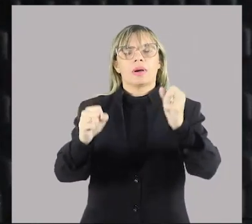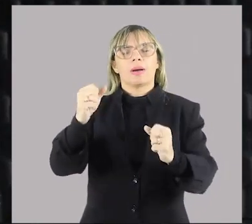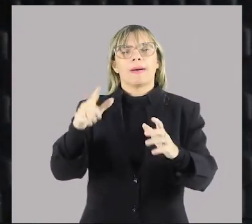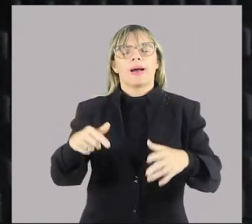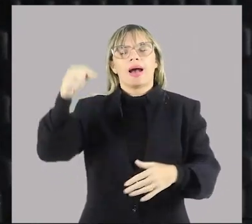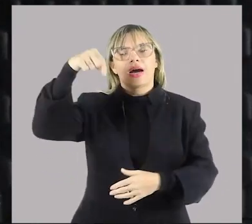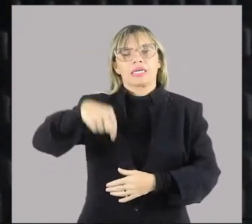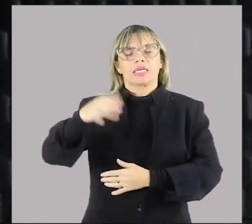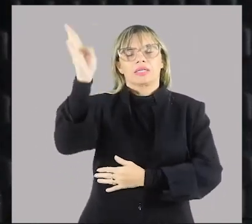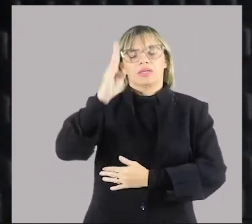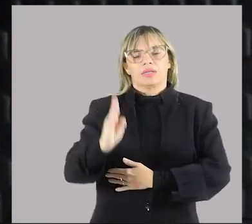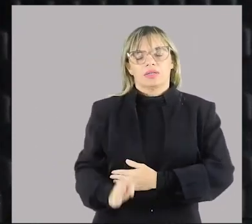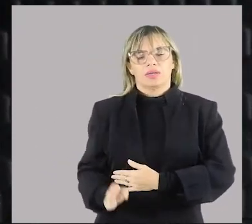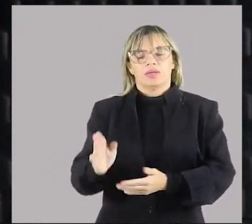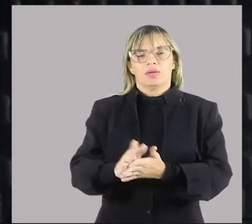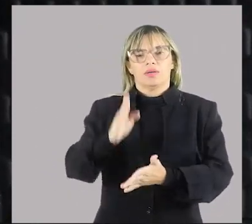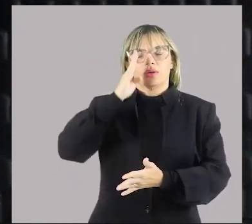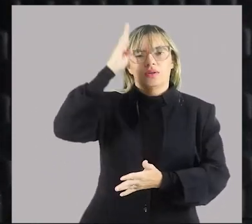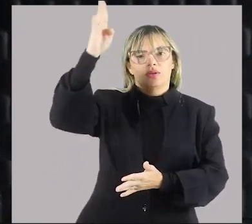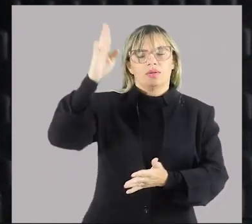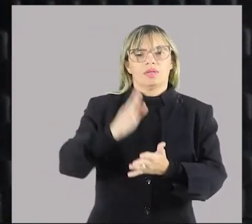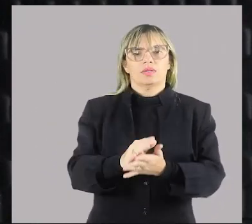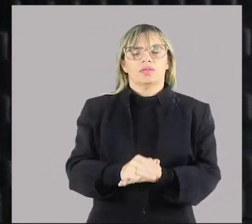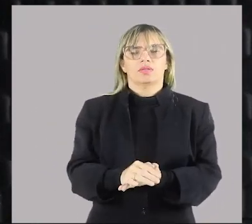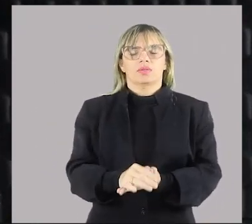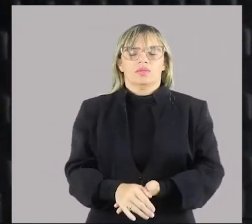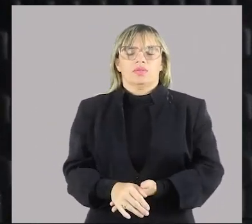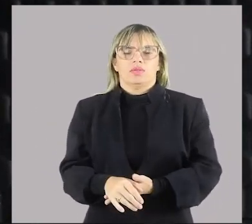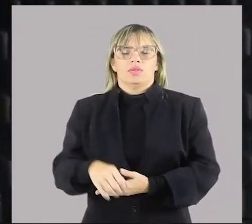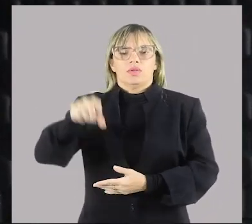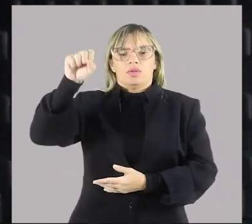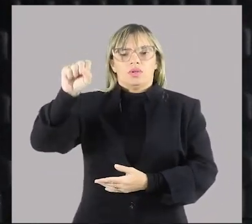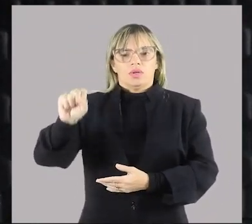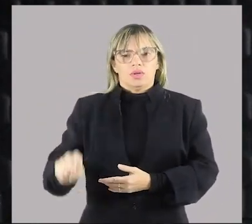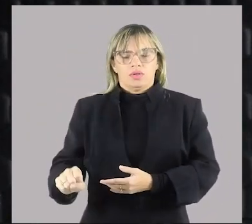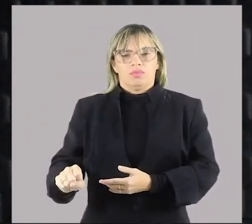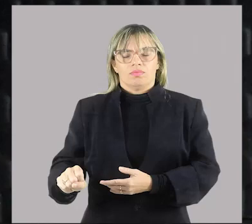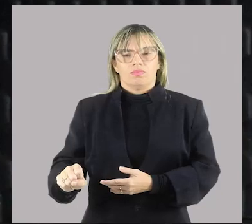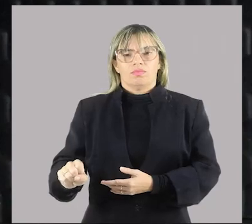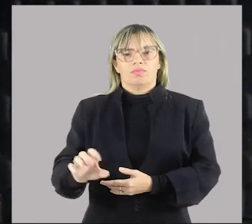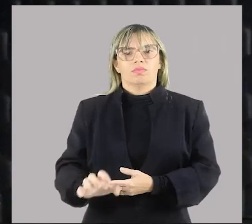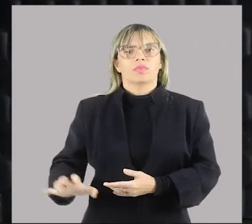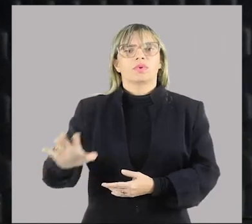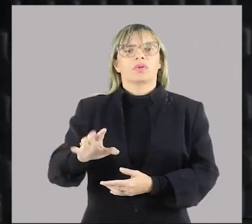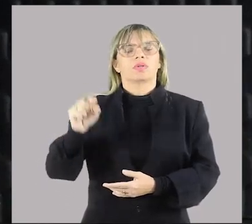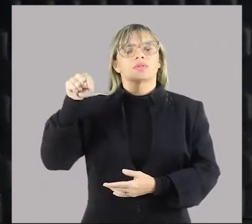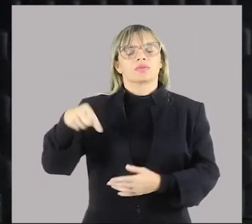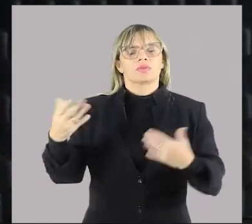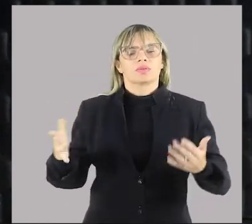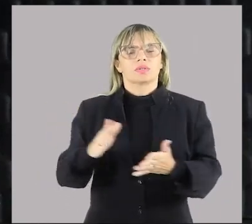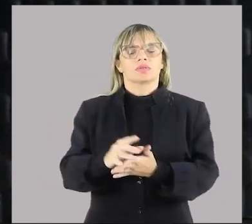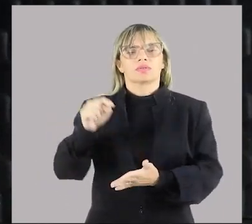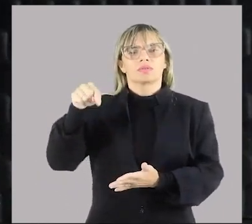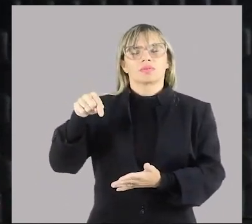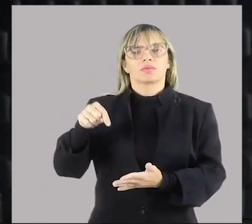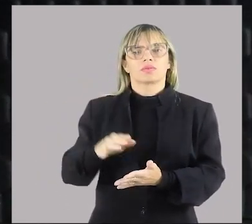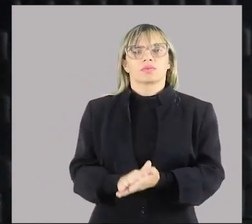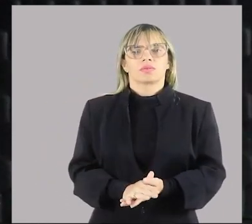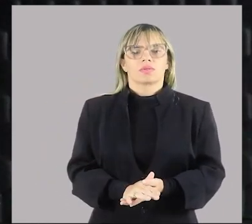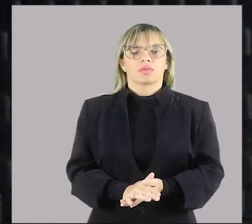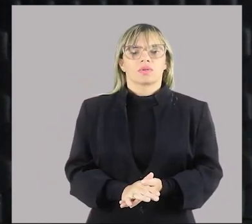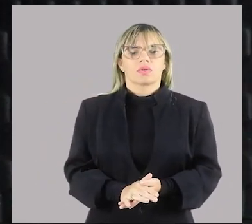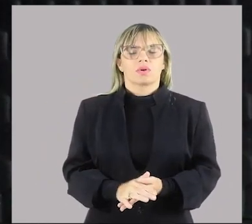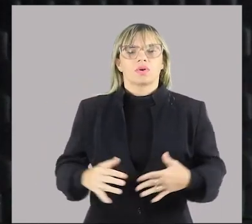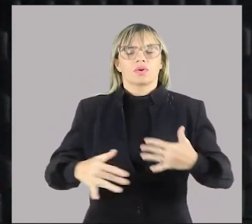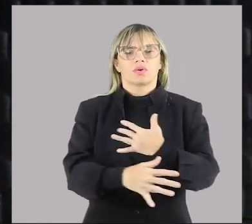Brasil, principalmente na região sudeste. Se nós analisarmos as atividades urbanas e